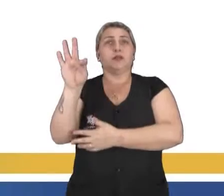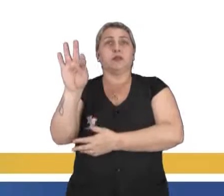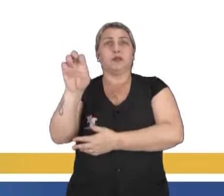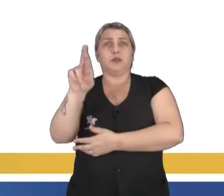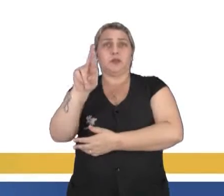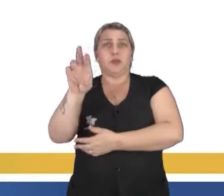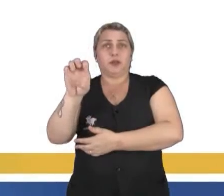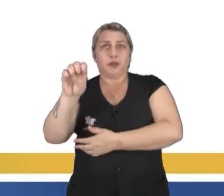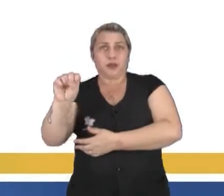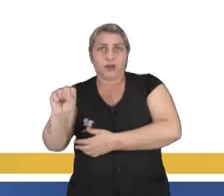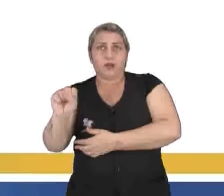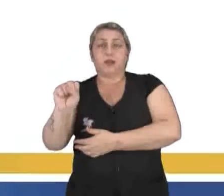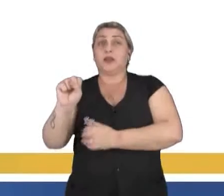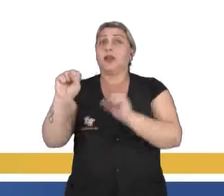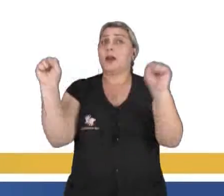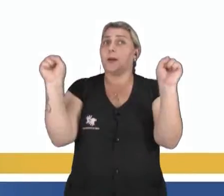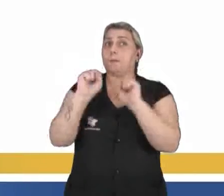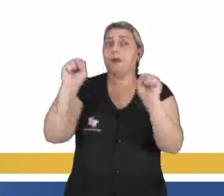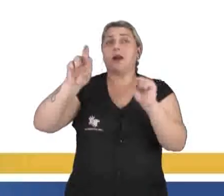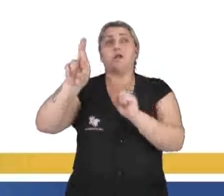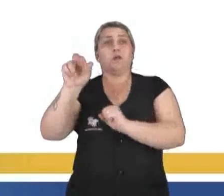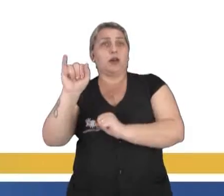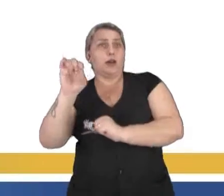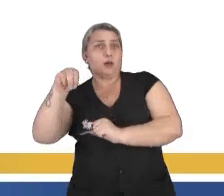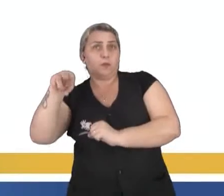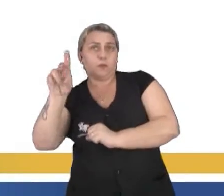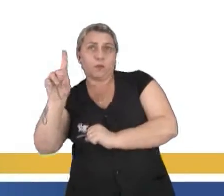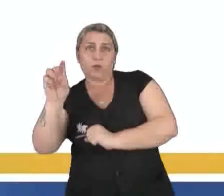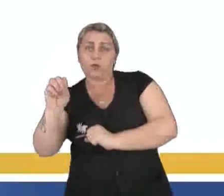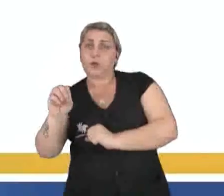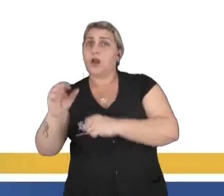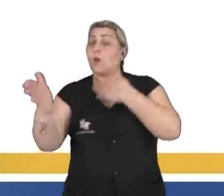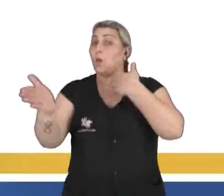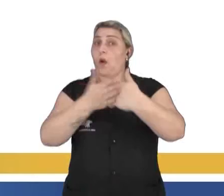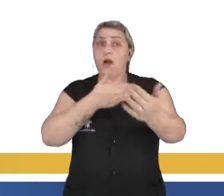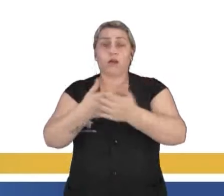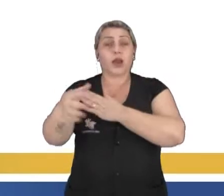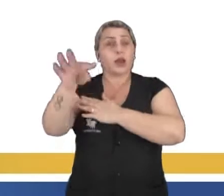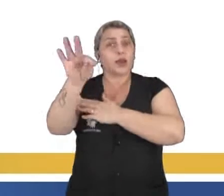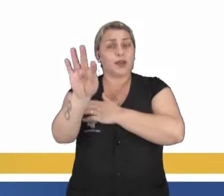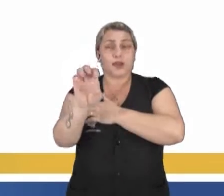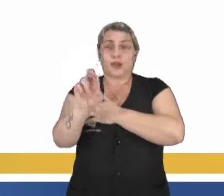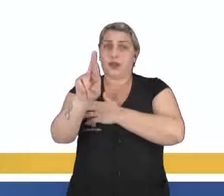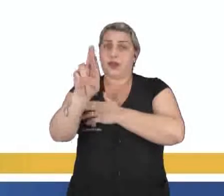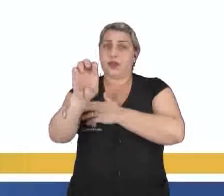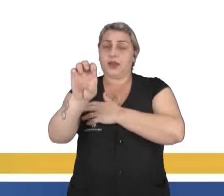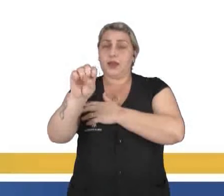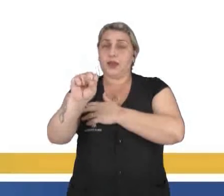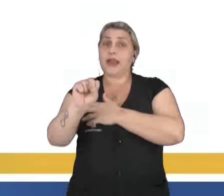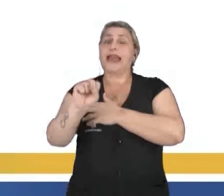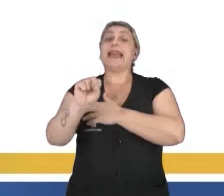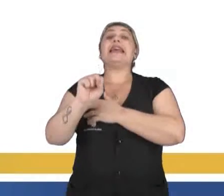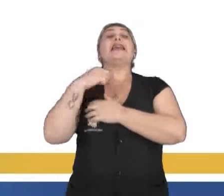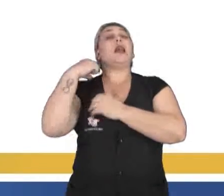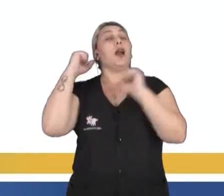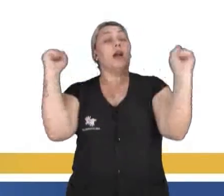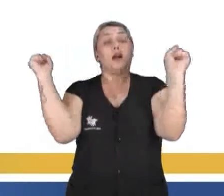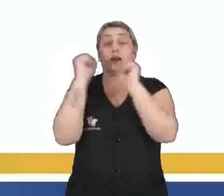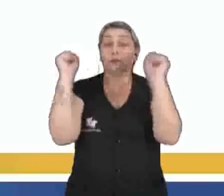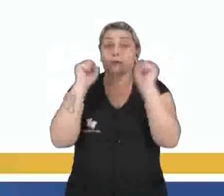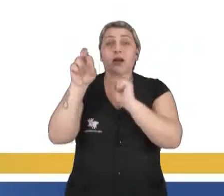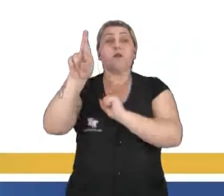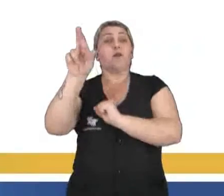não era ali a Teresa que amava Raimundo não era qualquer Teresa ela Teresa que que